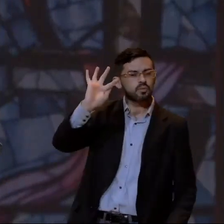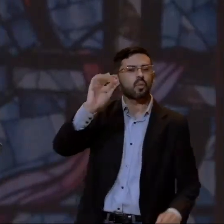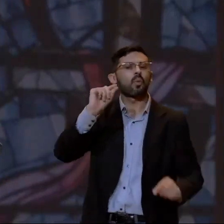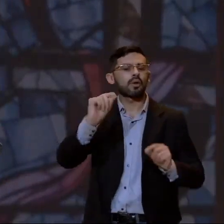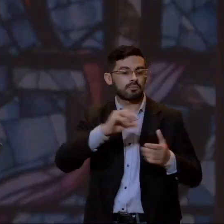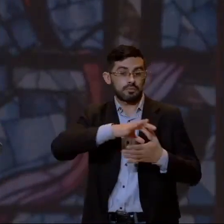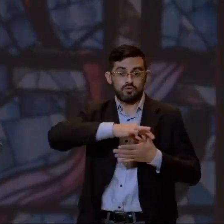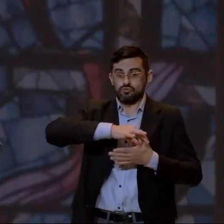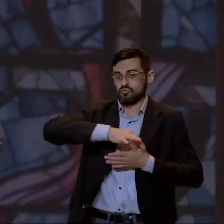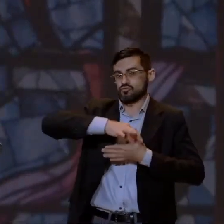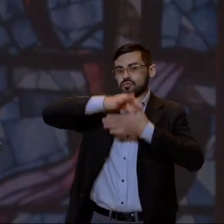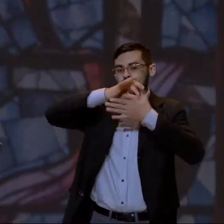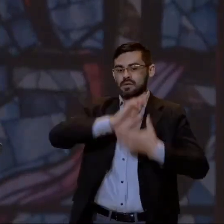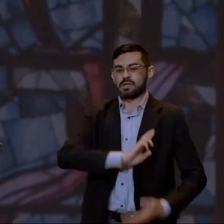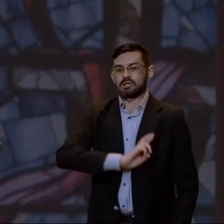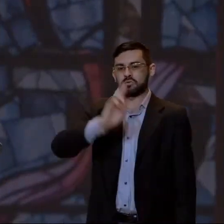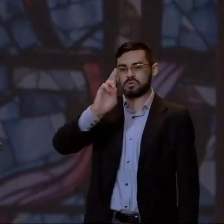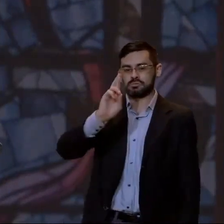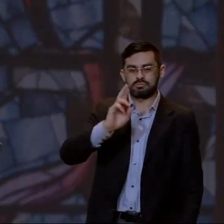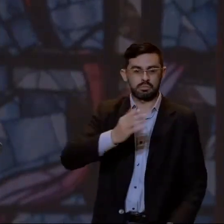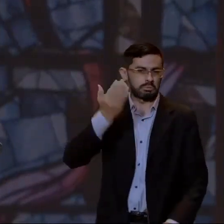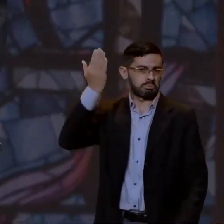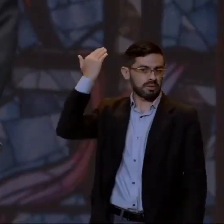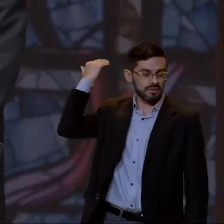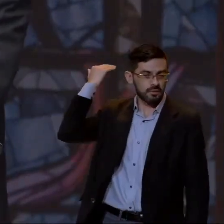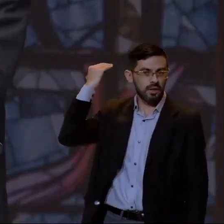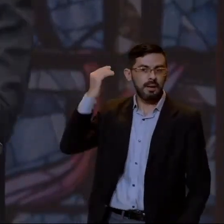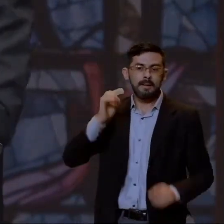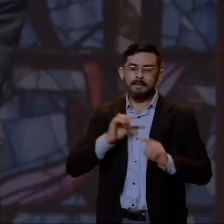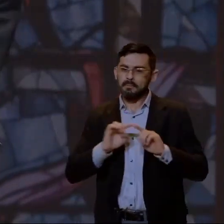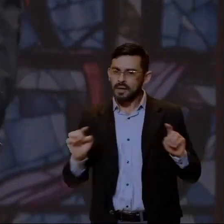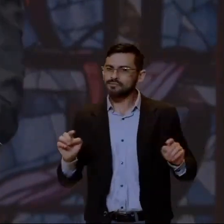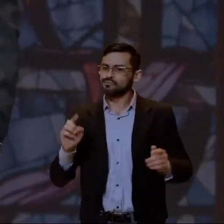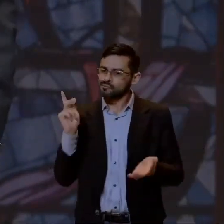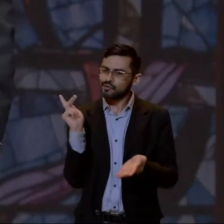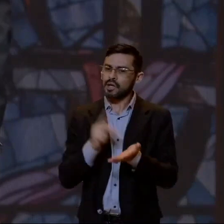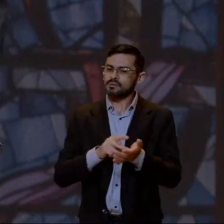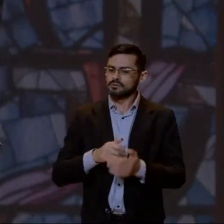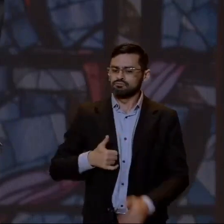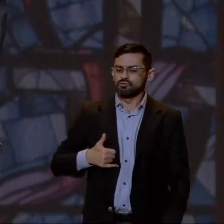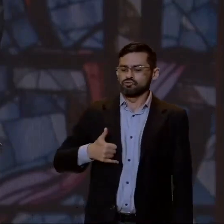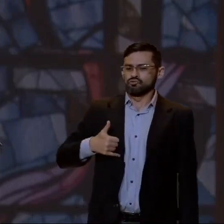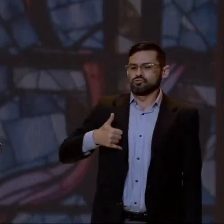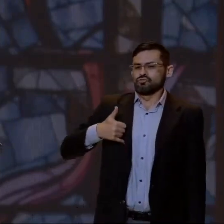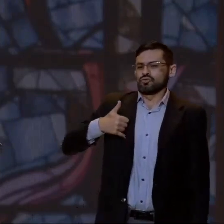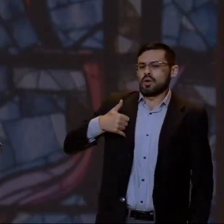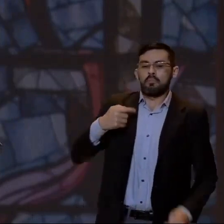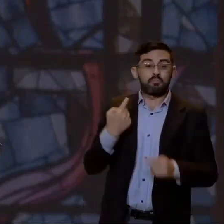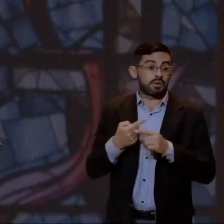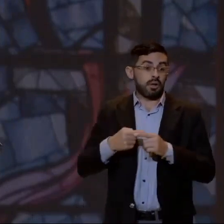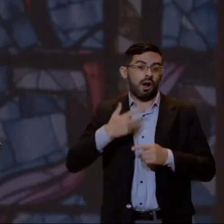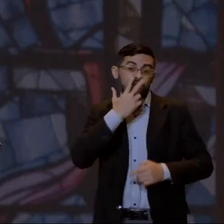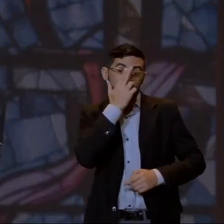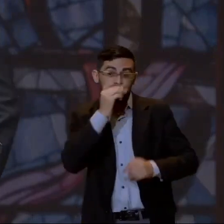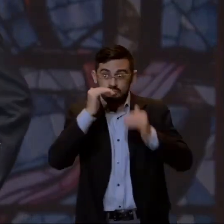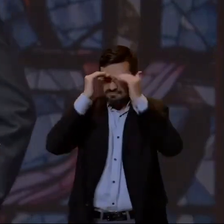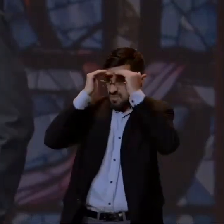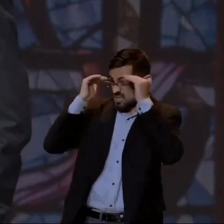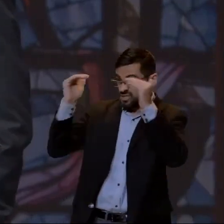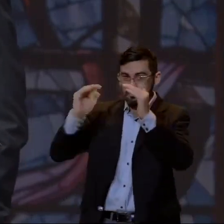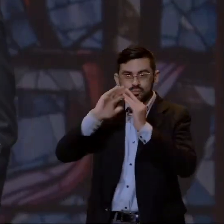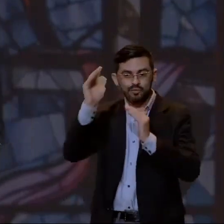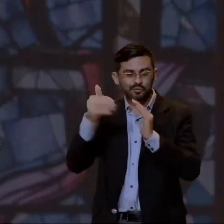representavam os líderes religiosos daquele tempo, e eles eram pessoas que se orgulhavam de cumprir todas as